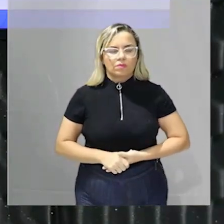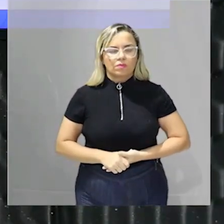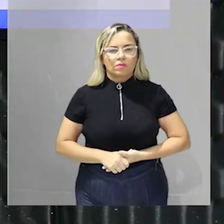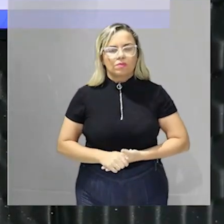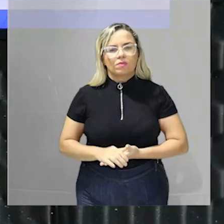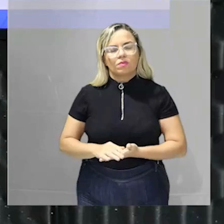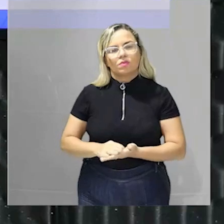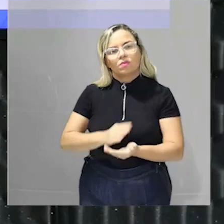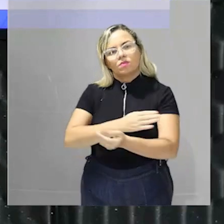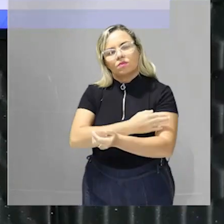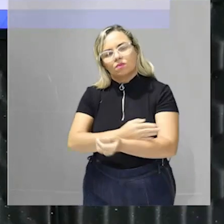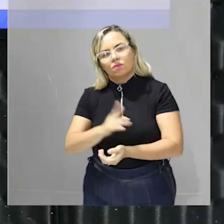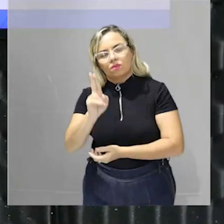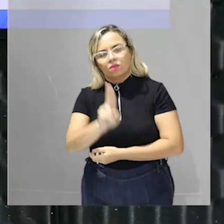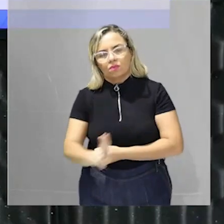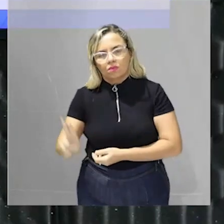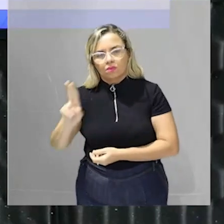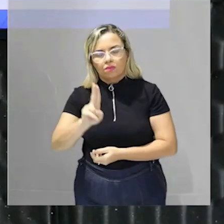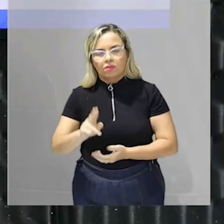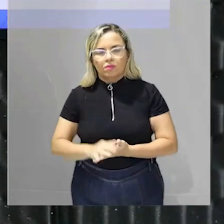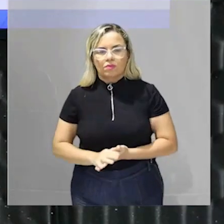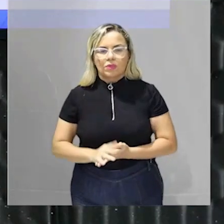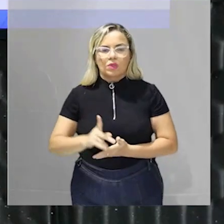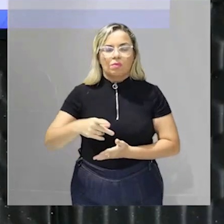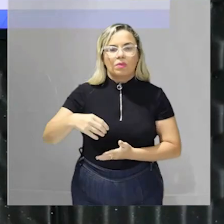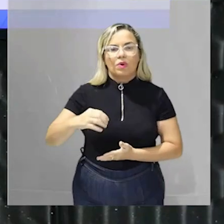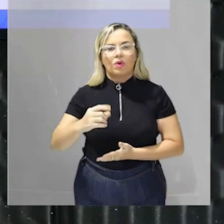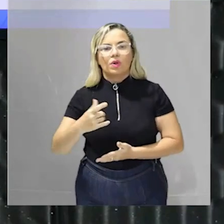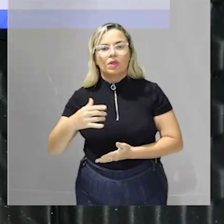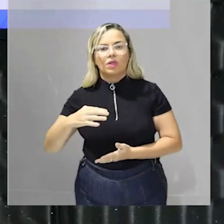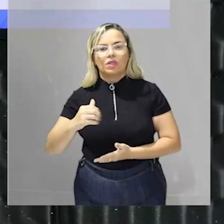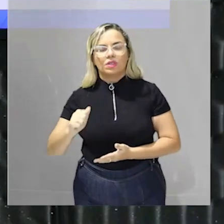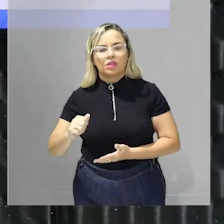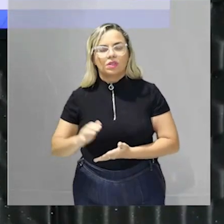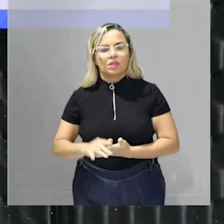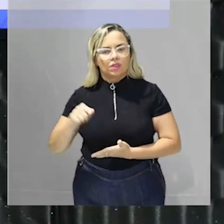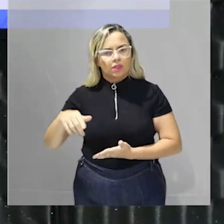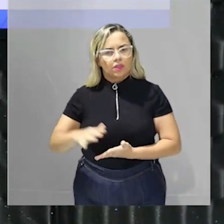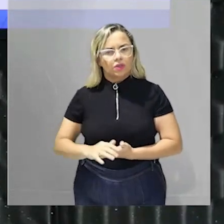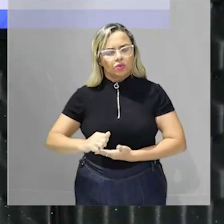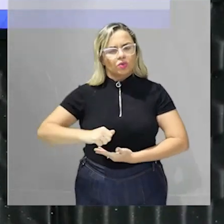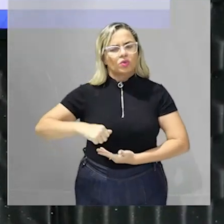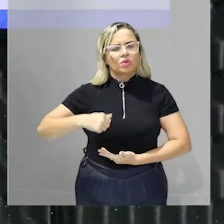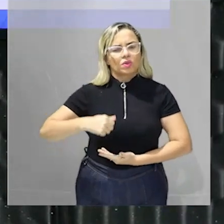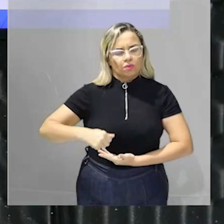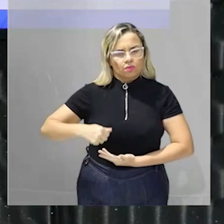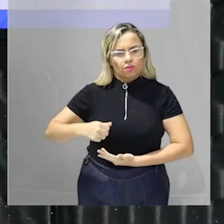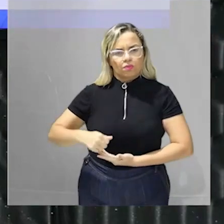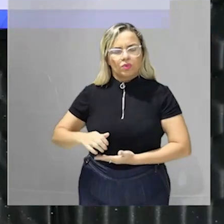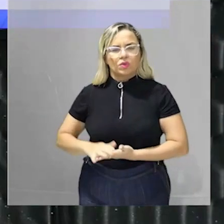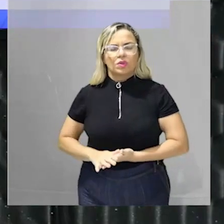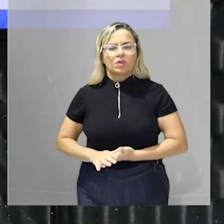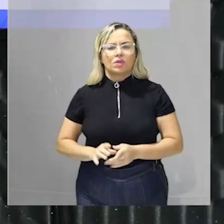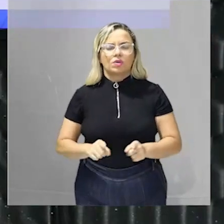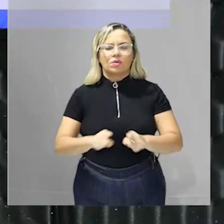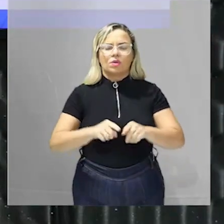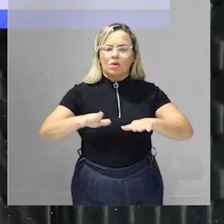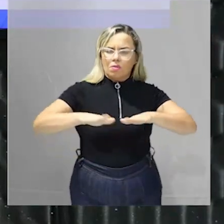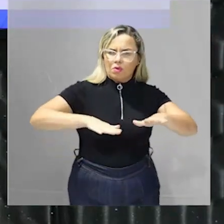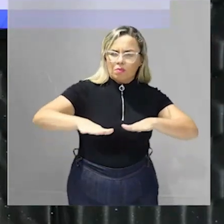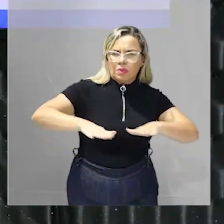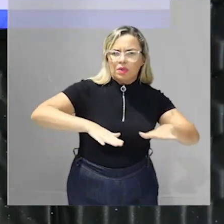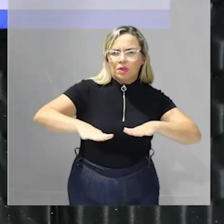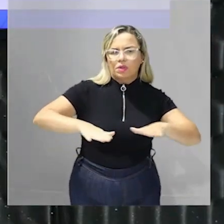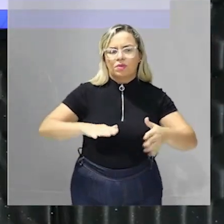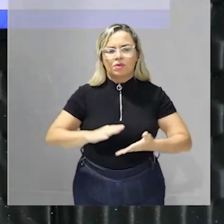costuma muito usar assim, policie seus atos, né? Fique policiando os seus movimentos, as suas